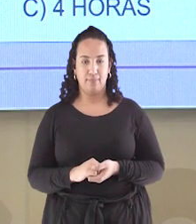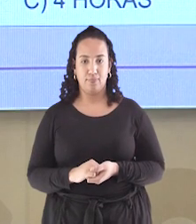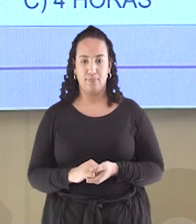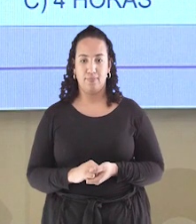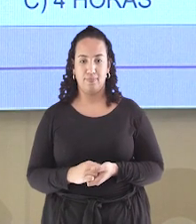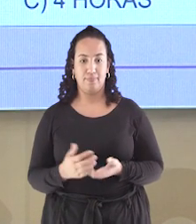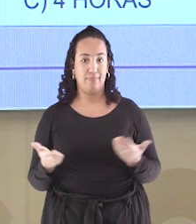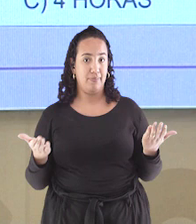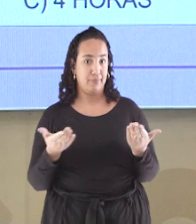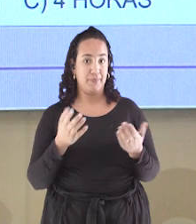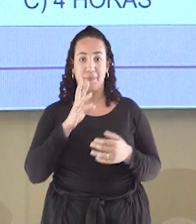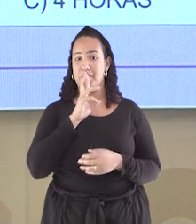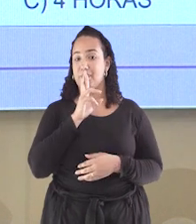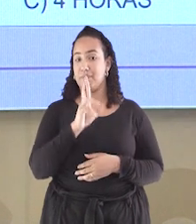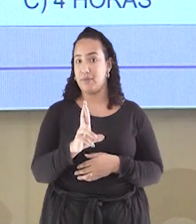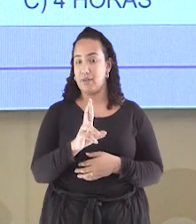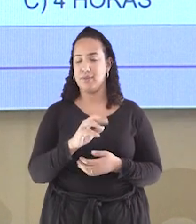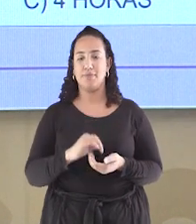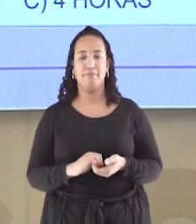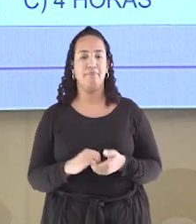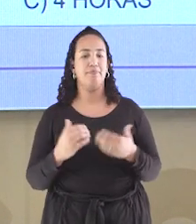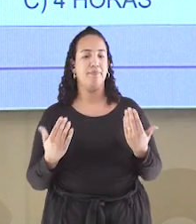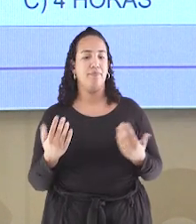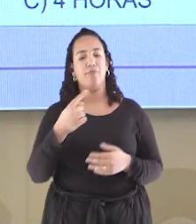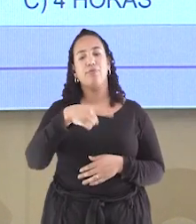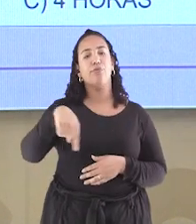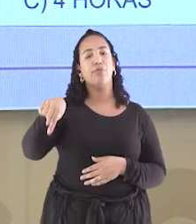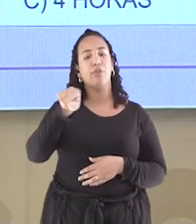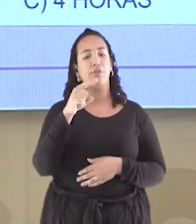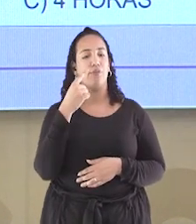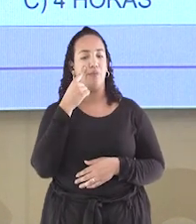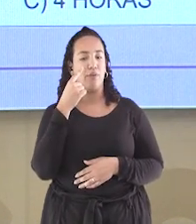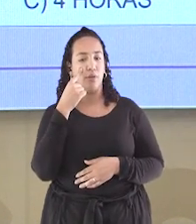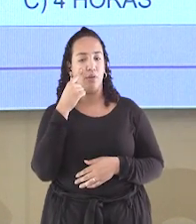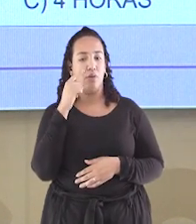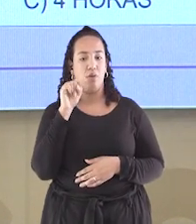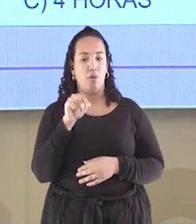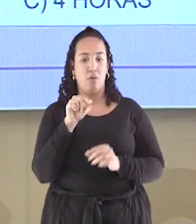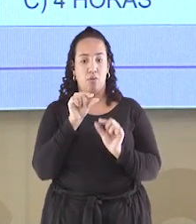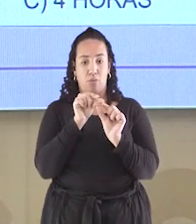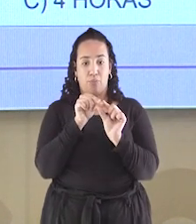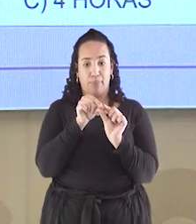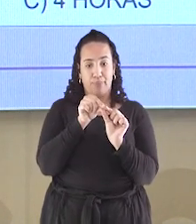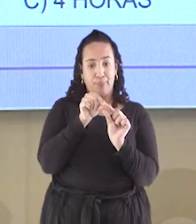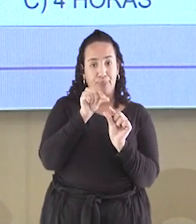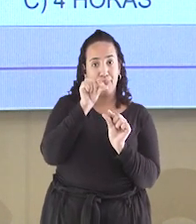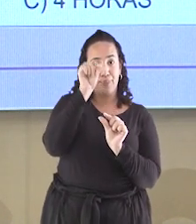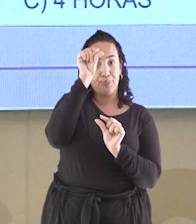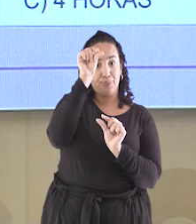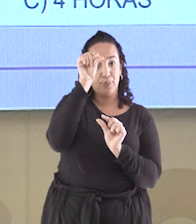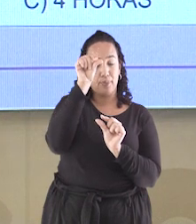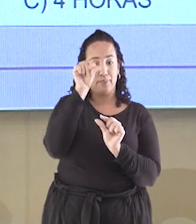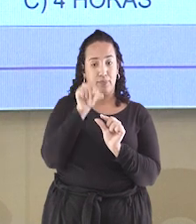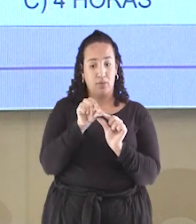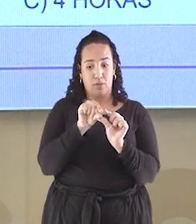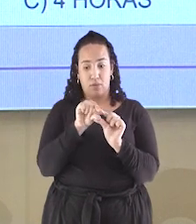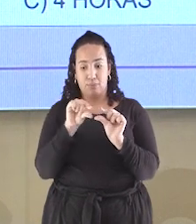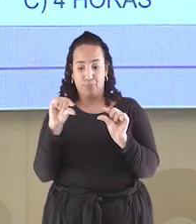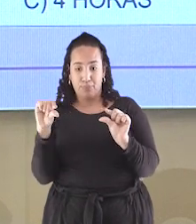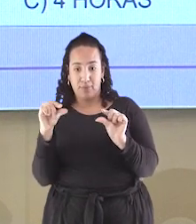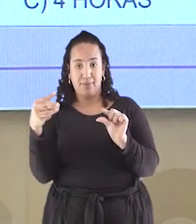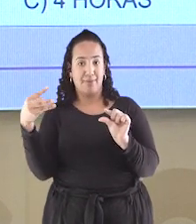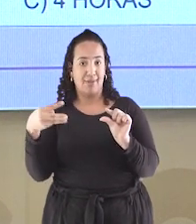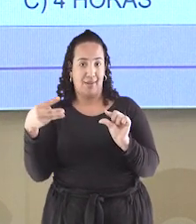Vamos corrigir? Então, visto que o ponteiro menor e mais largo está no 3, veja, o